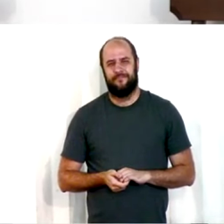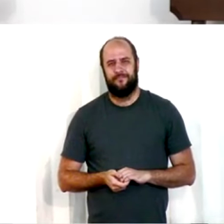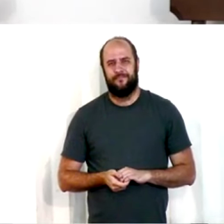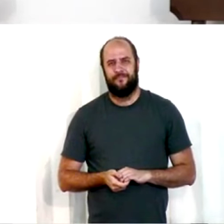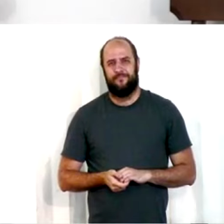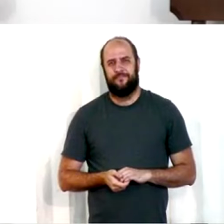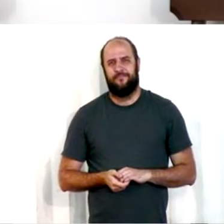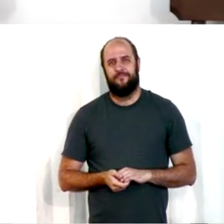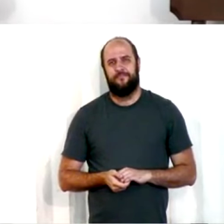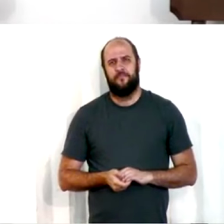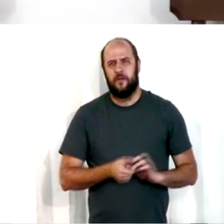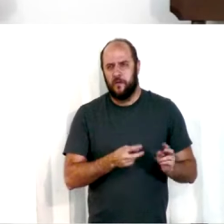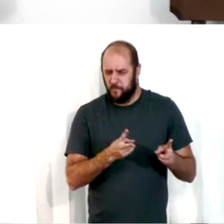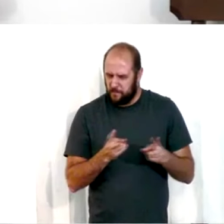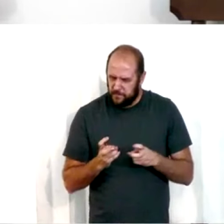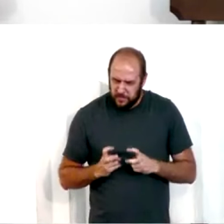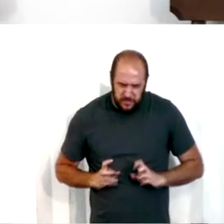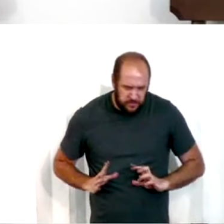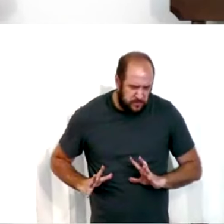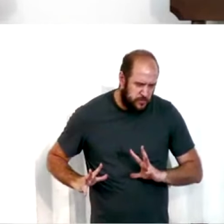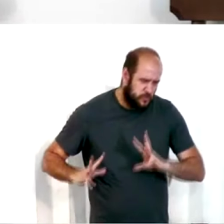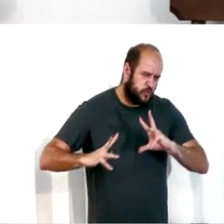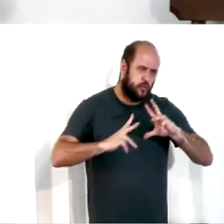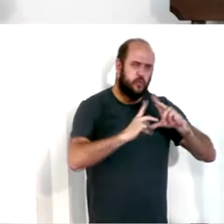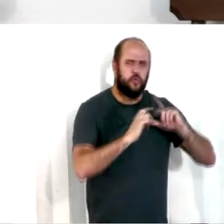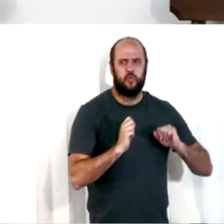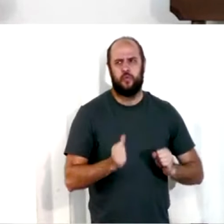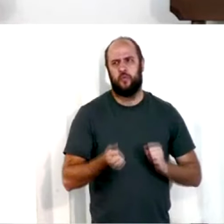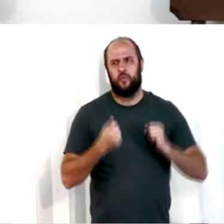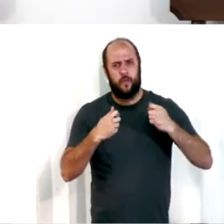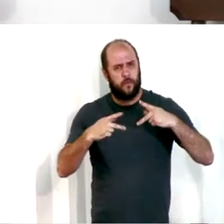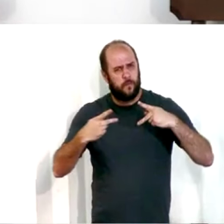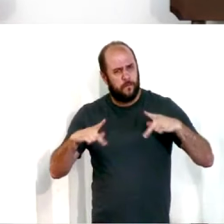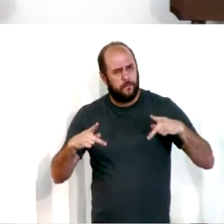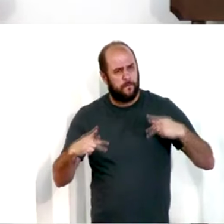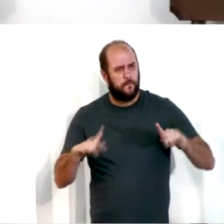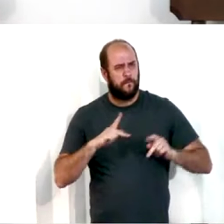Perceba que toda a mensagem de Paulo está